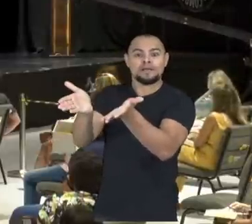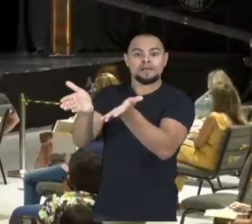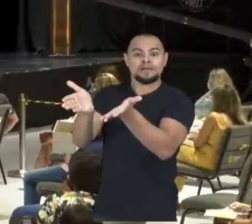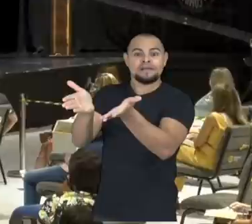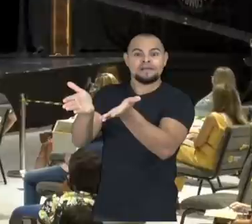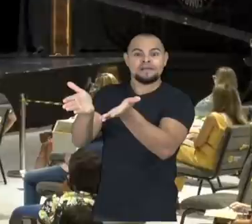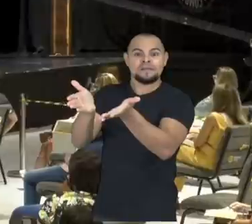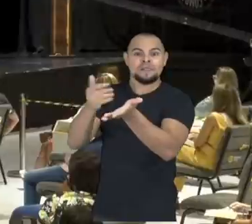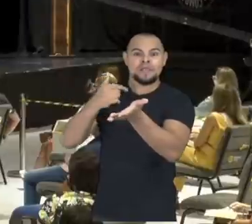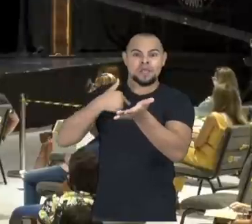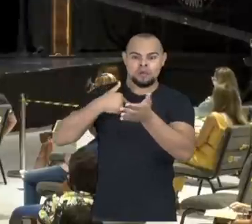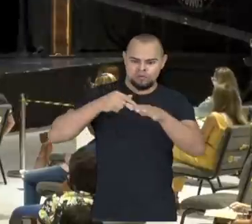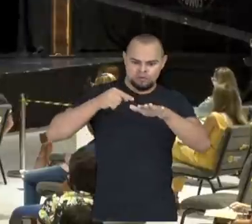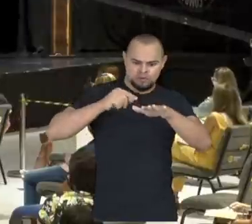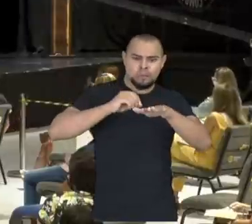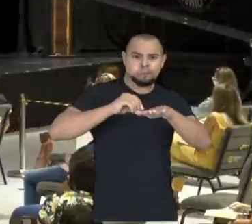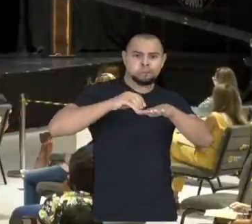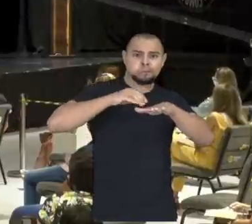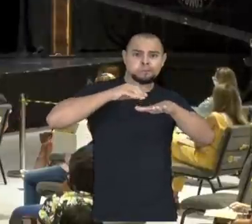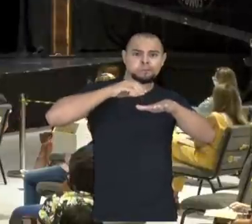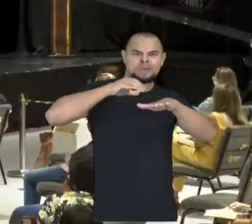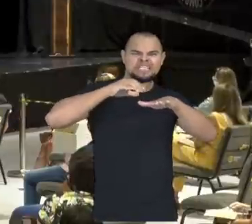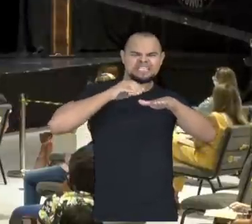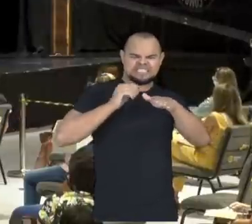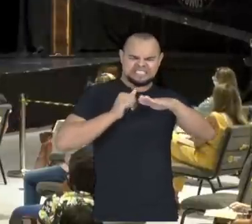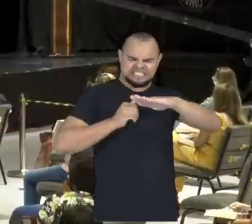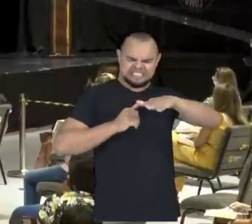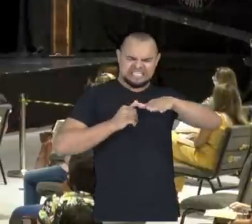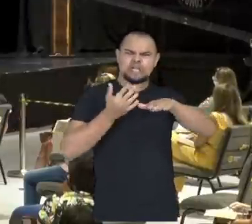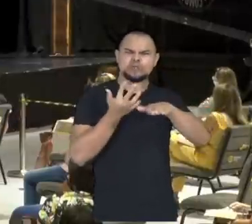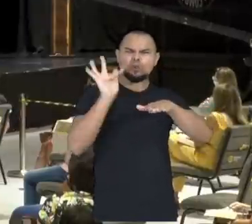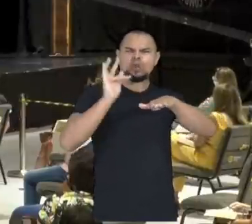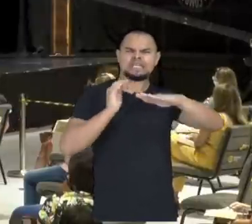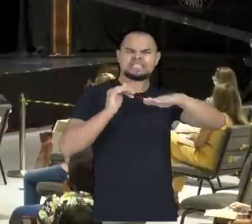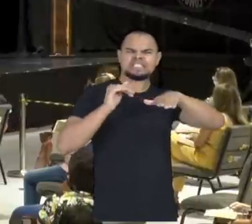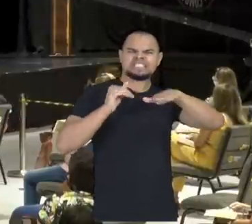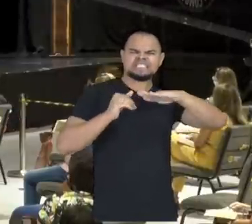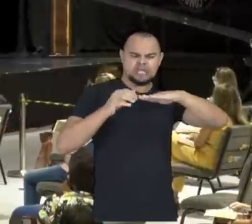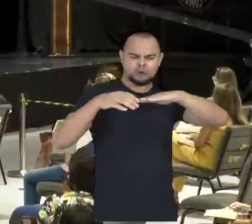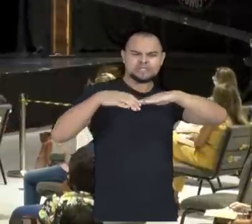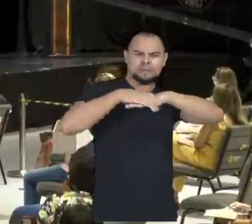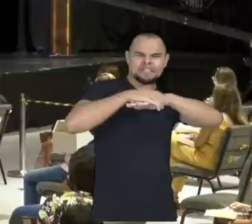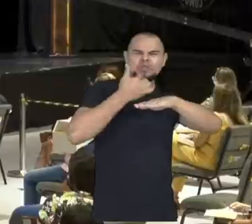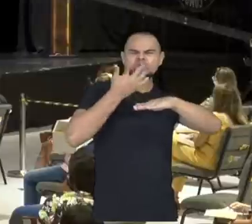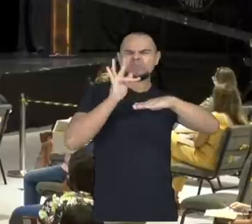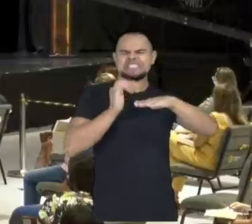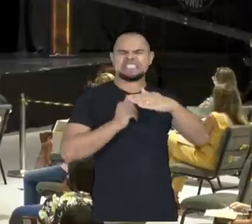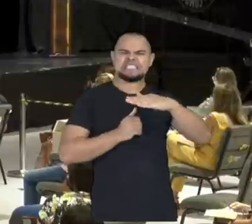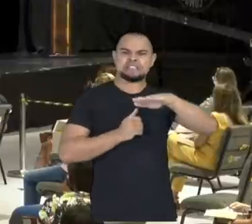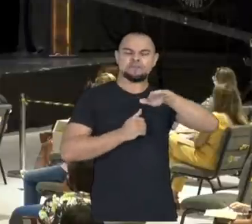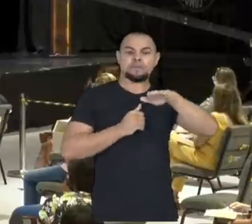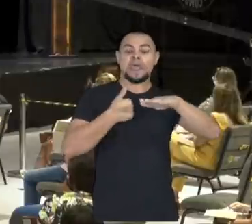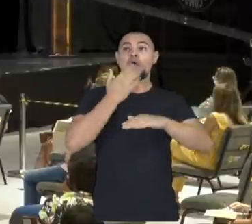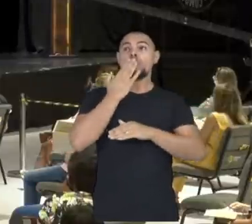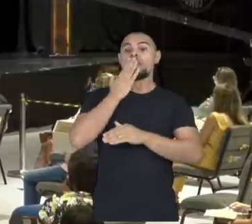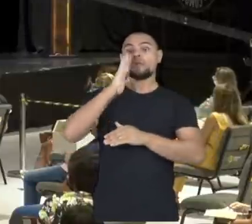Eu nada ficar bom, eu botava a chuteira e mexia o pé assim, doía, não dava. Ai meu Deus, pisar no meu pé. Eu fiz uma promessa